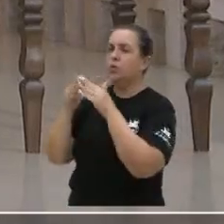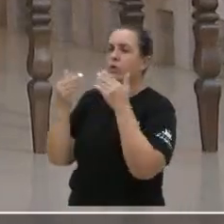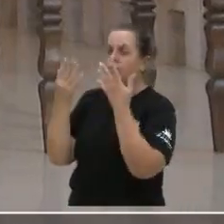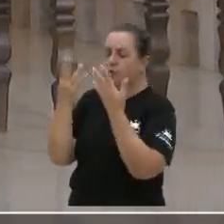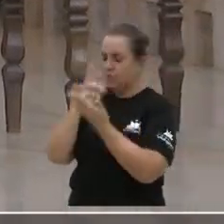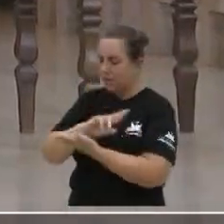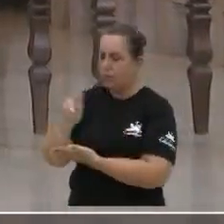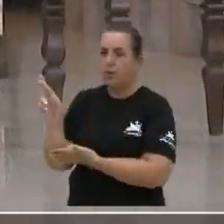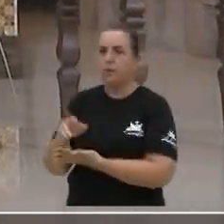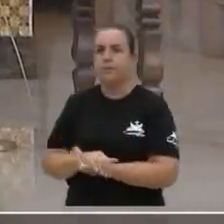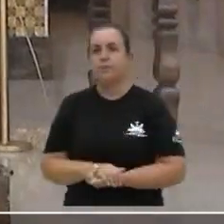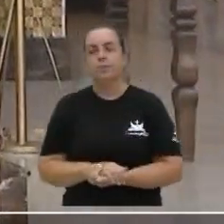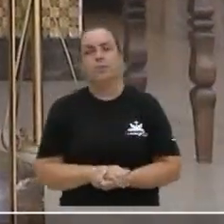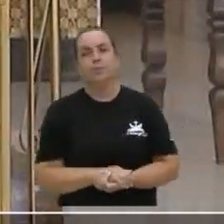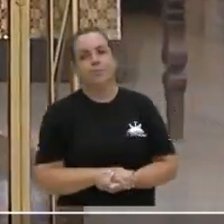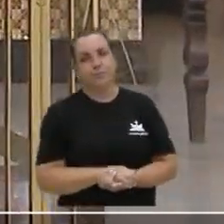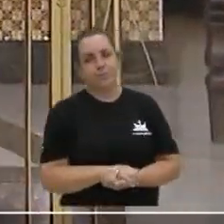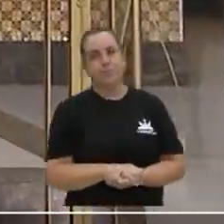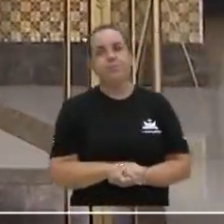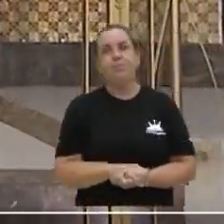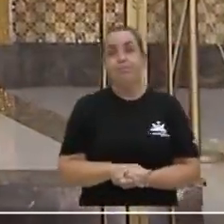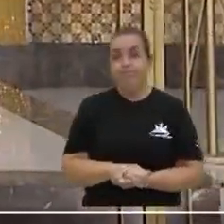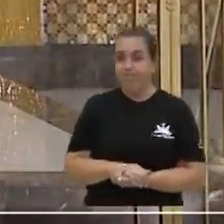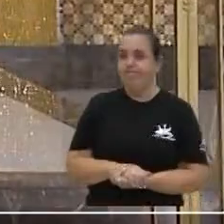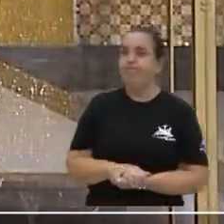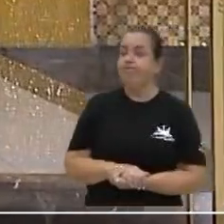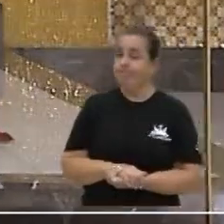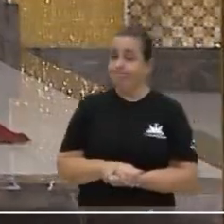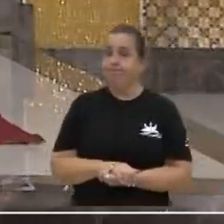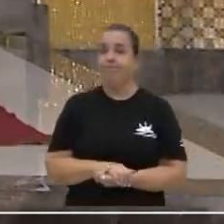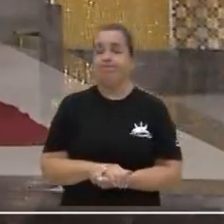Senhor. Pedras vão rolar do seu caminho.